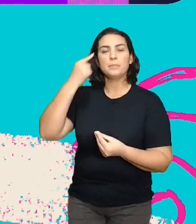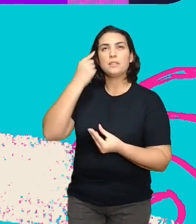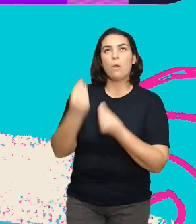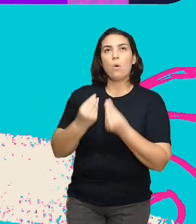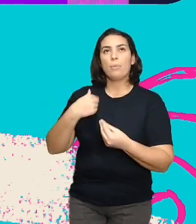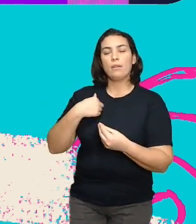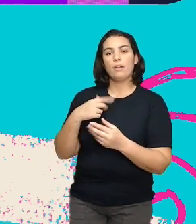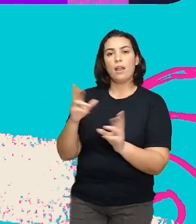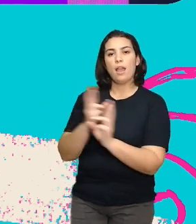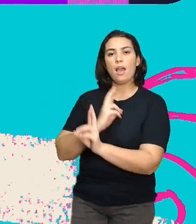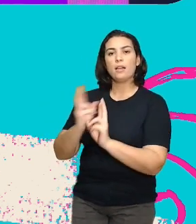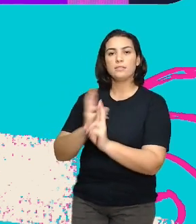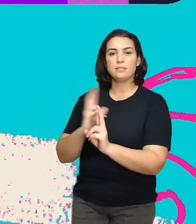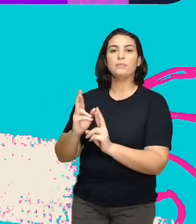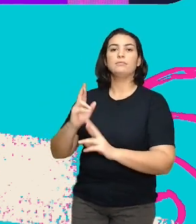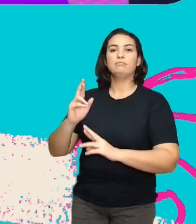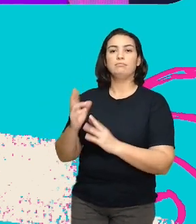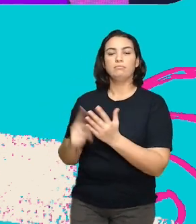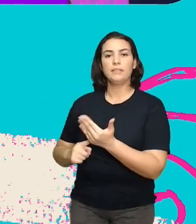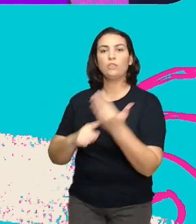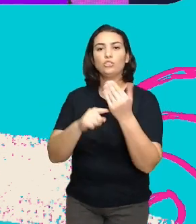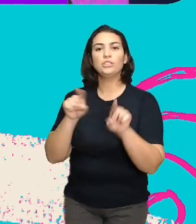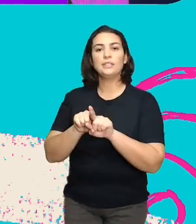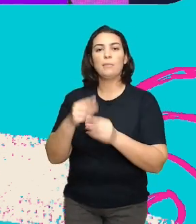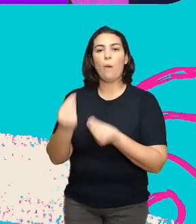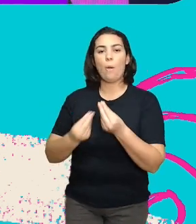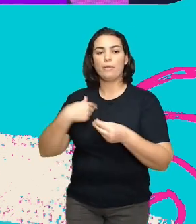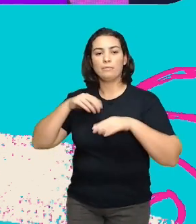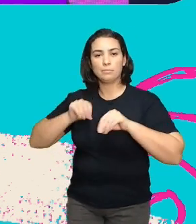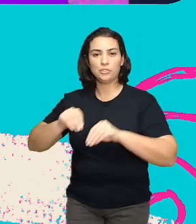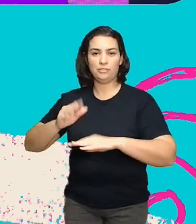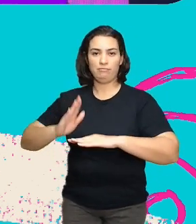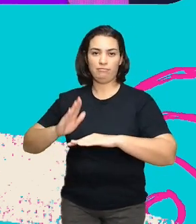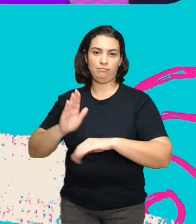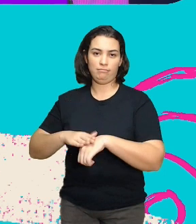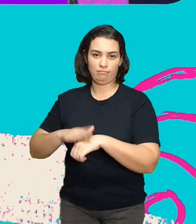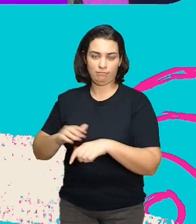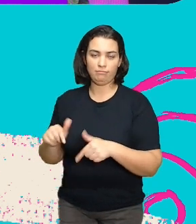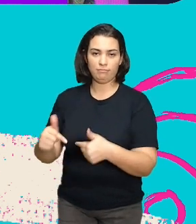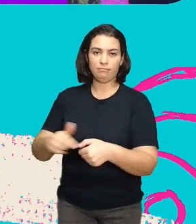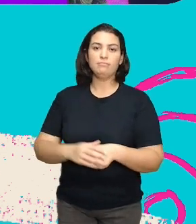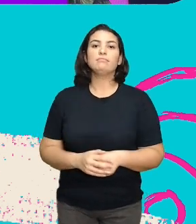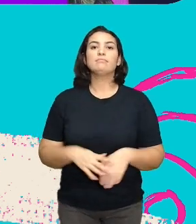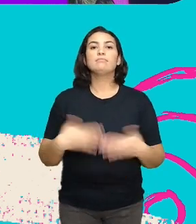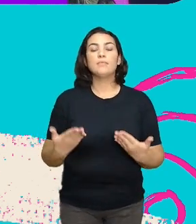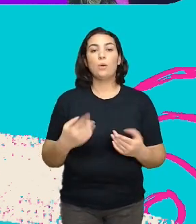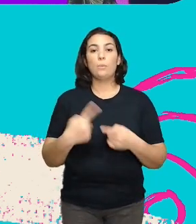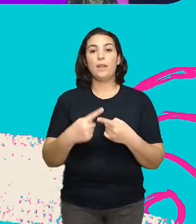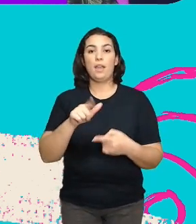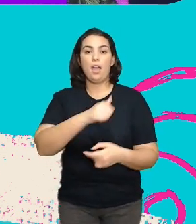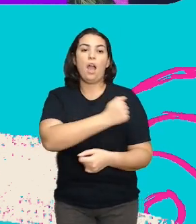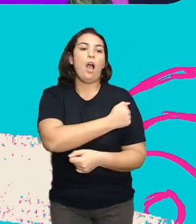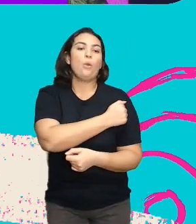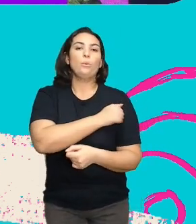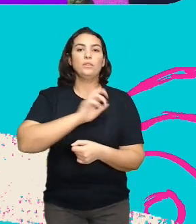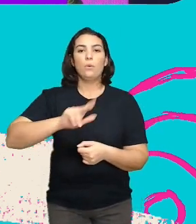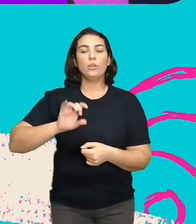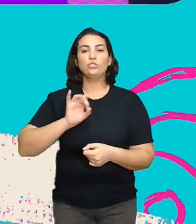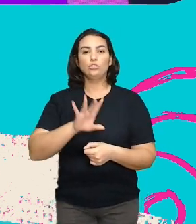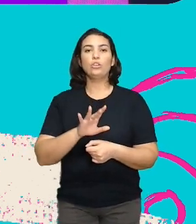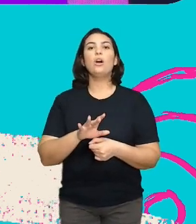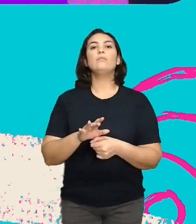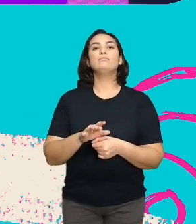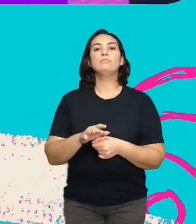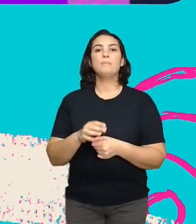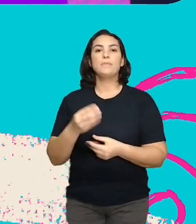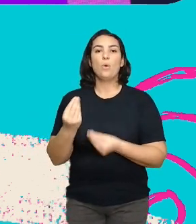de produção. Então, é o conceito que a gente fala de prosumidor. É o estudante que ele não só lida como alguém que vai comprar um